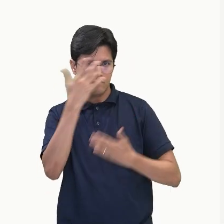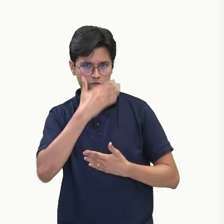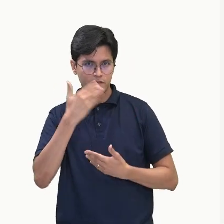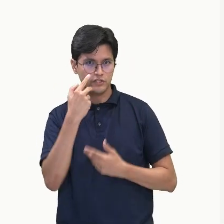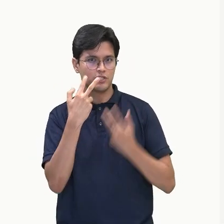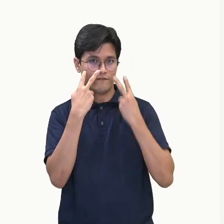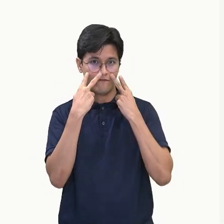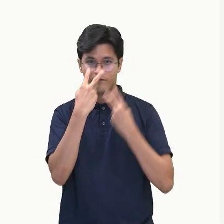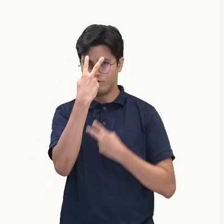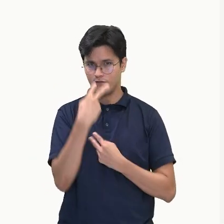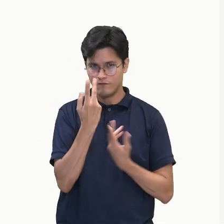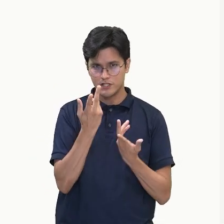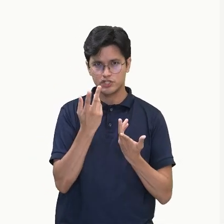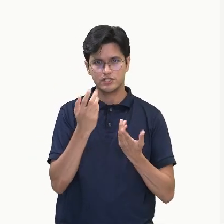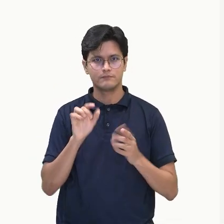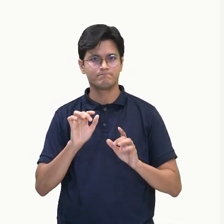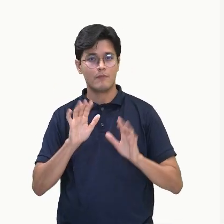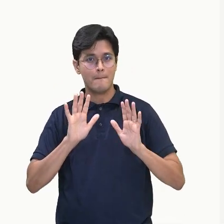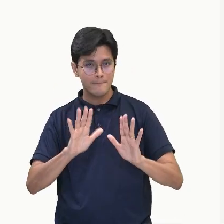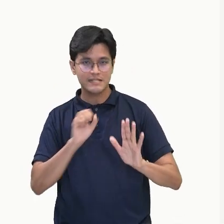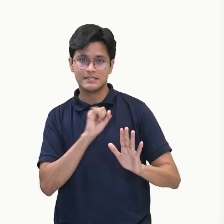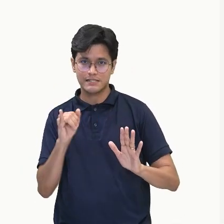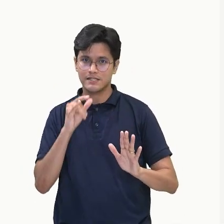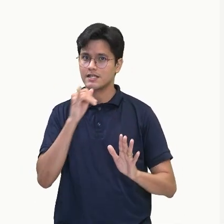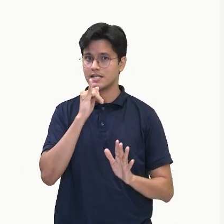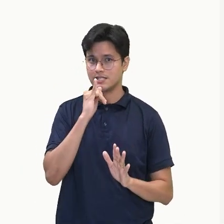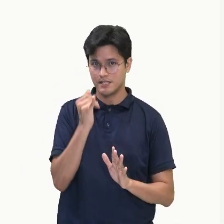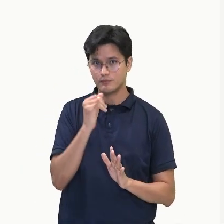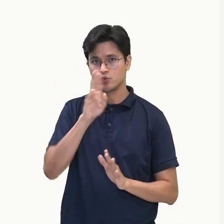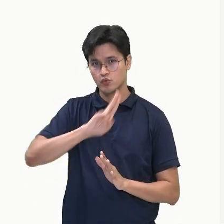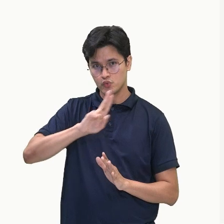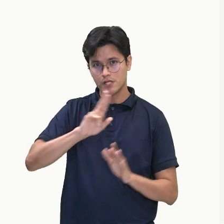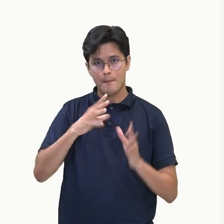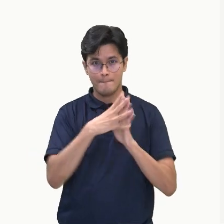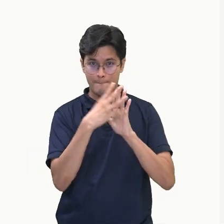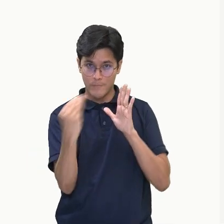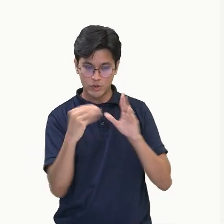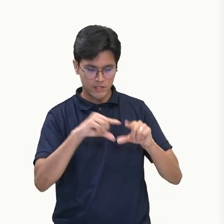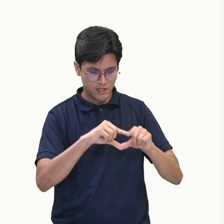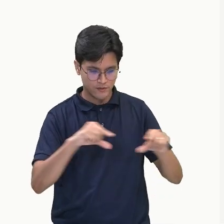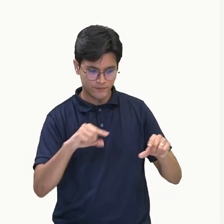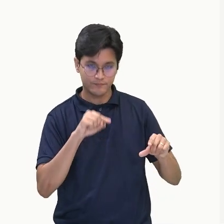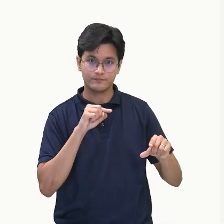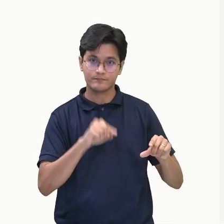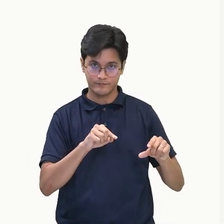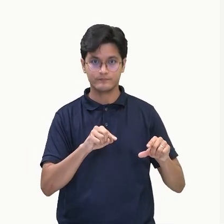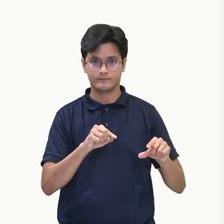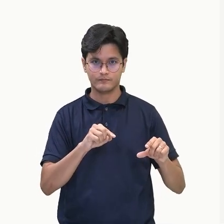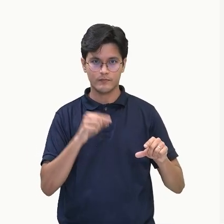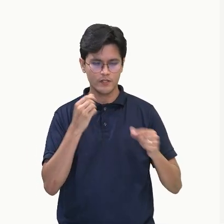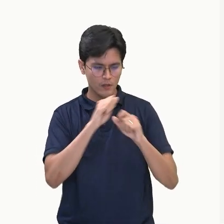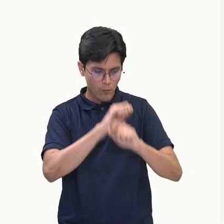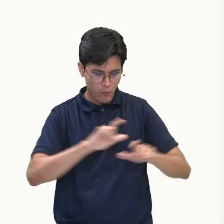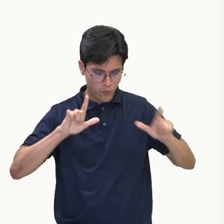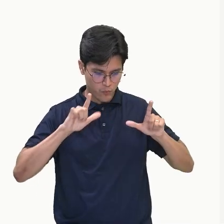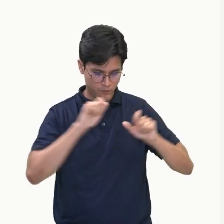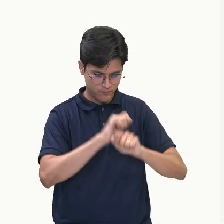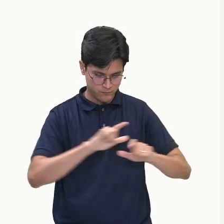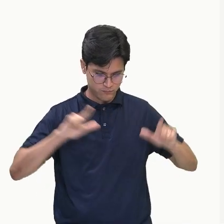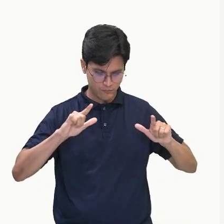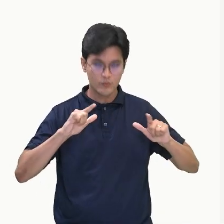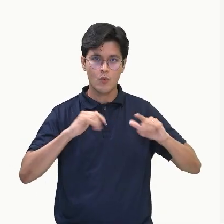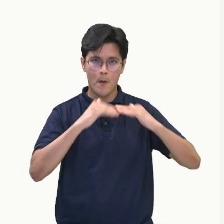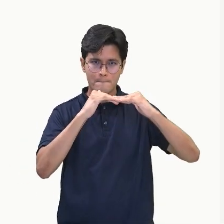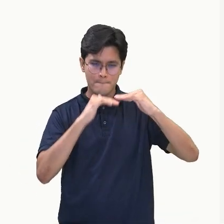em fragmentos, até chegar a uma unidade básica, uma unidade funcional, essa unidade seria a célula. Todos